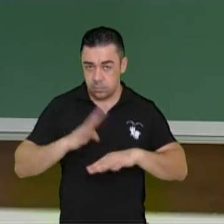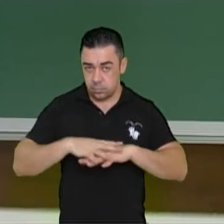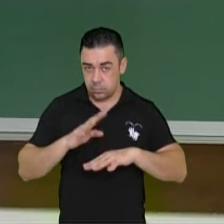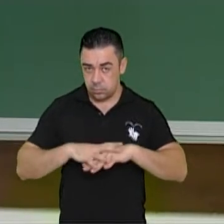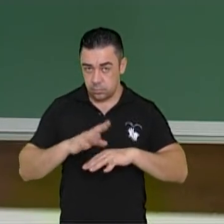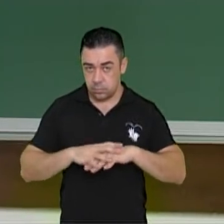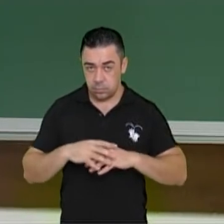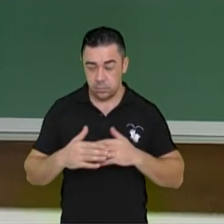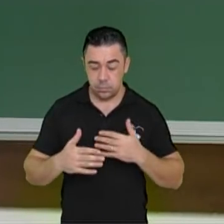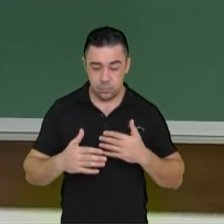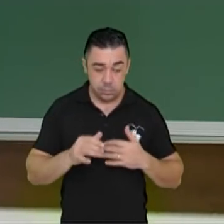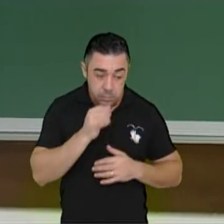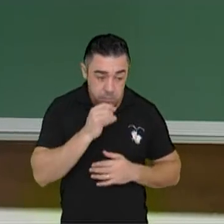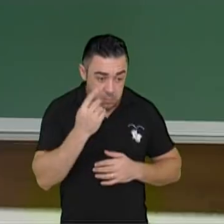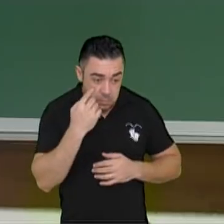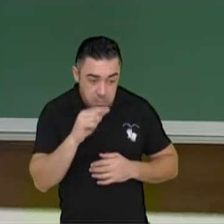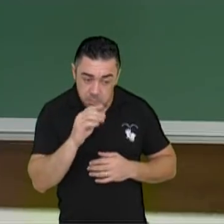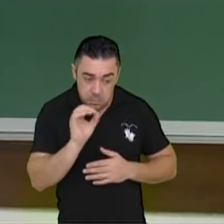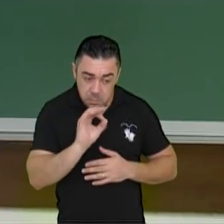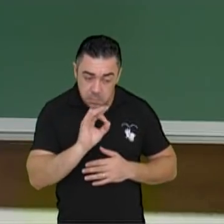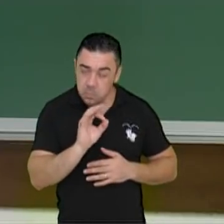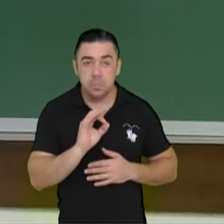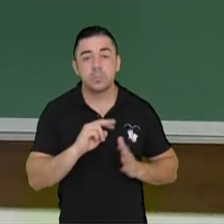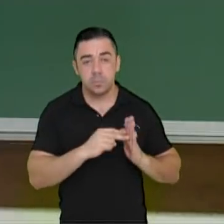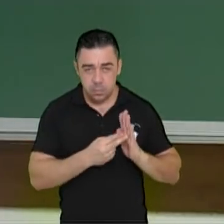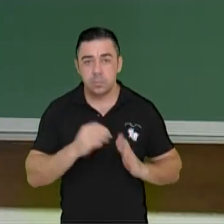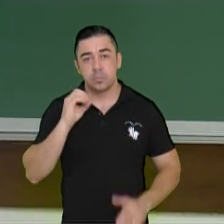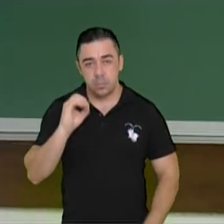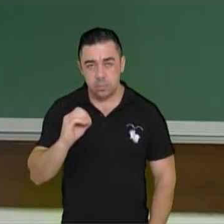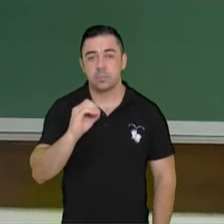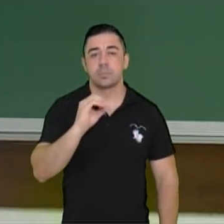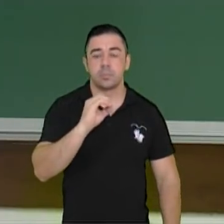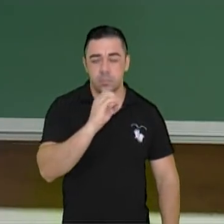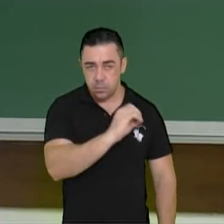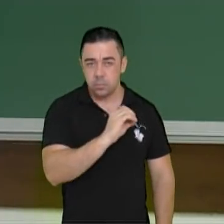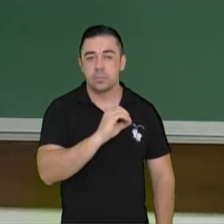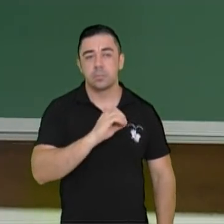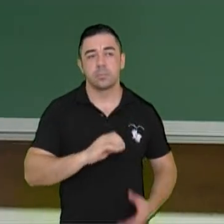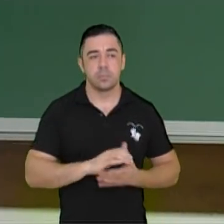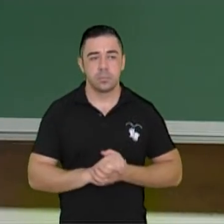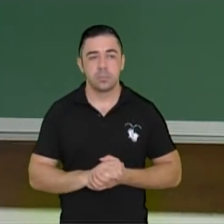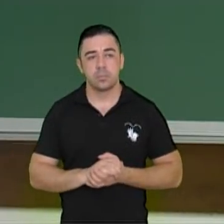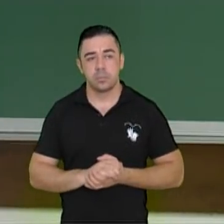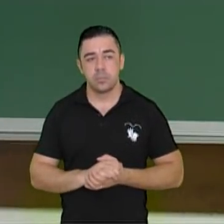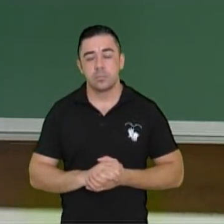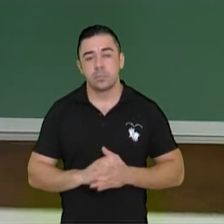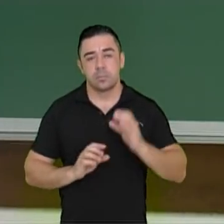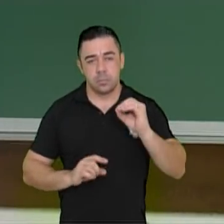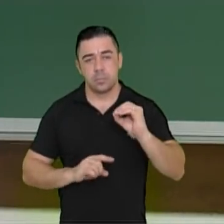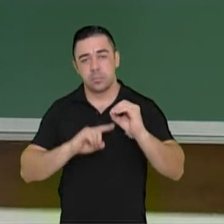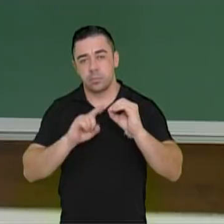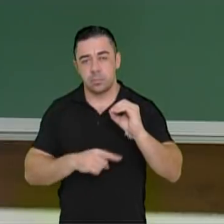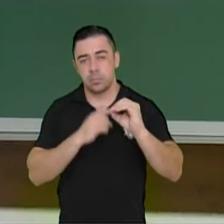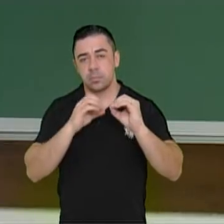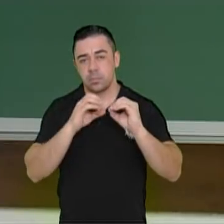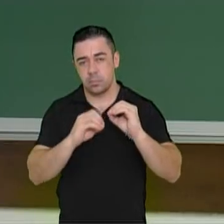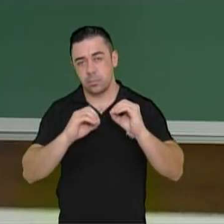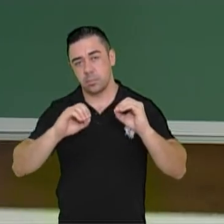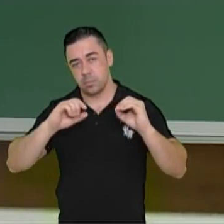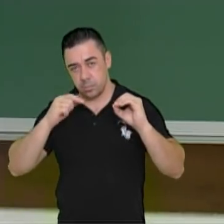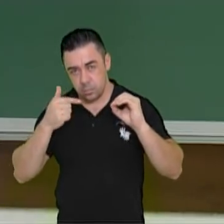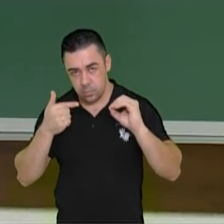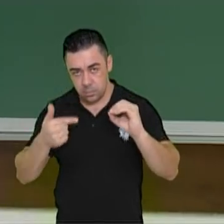matemática, o espaço em branco completa com zero. Ou seja, 2% é exatamente igual a